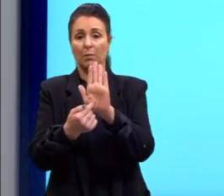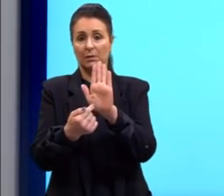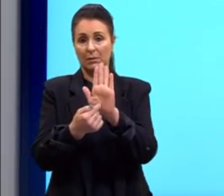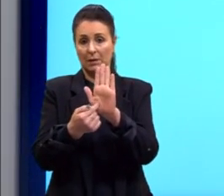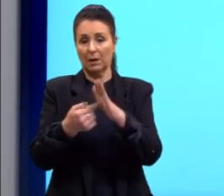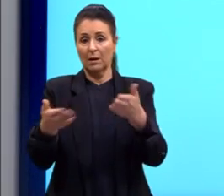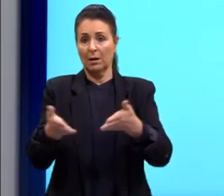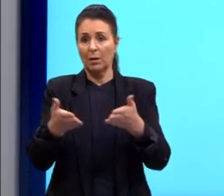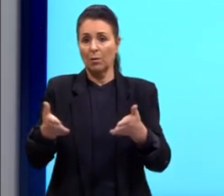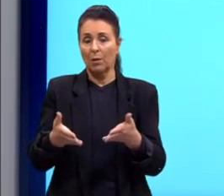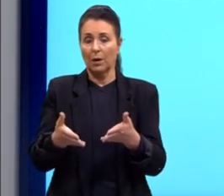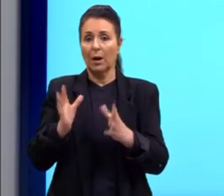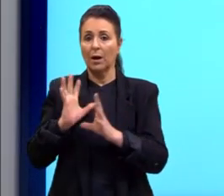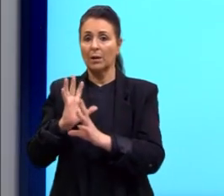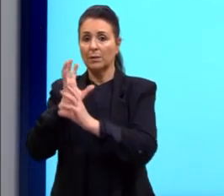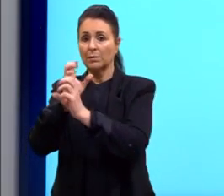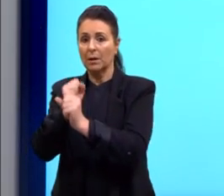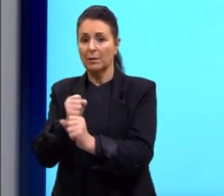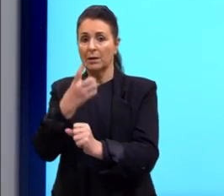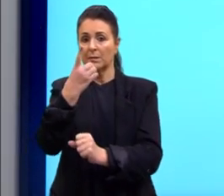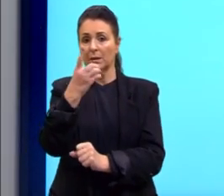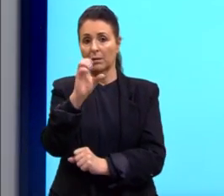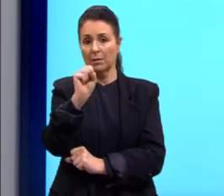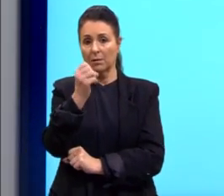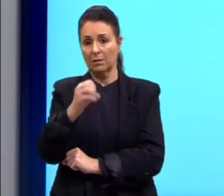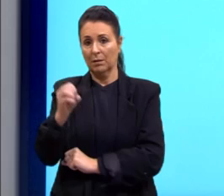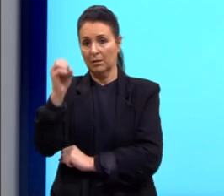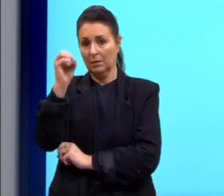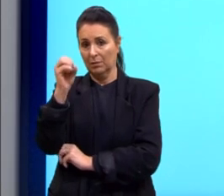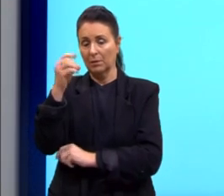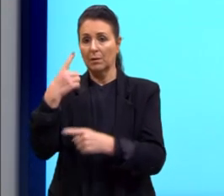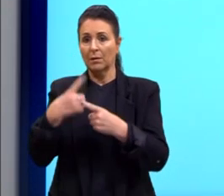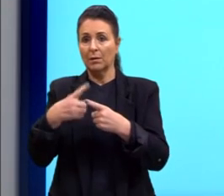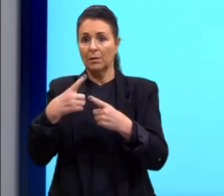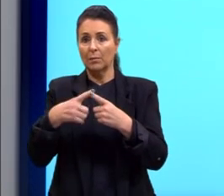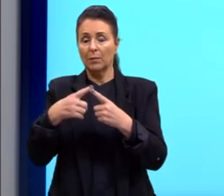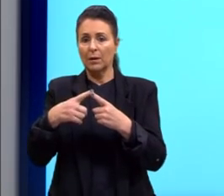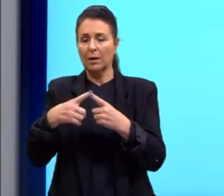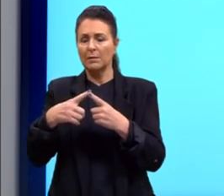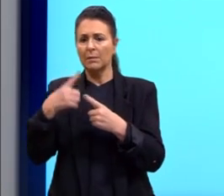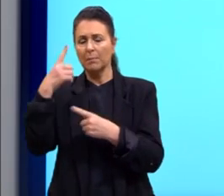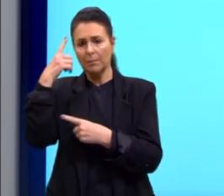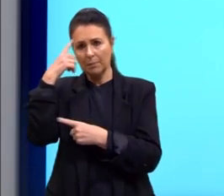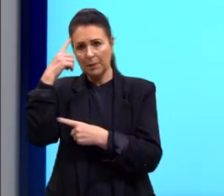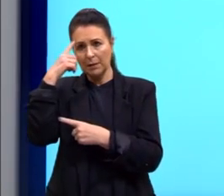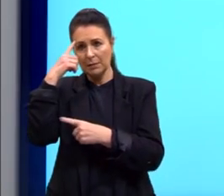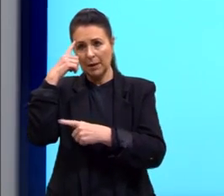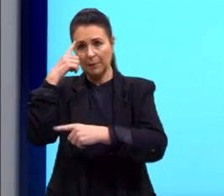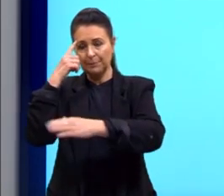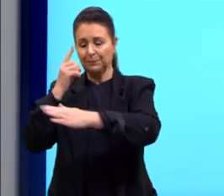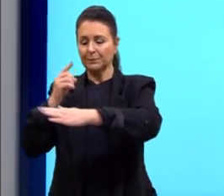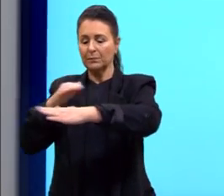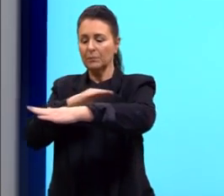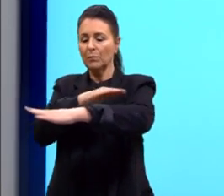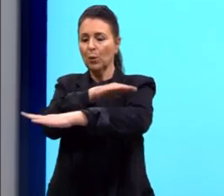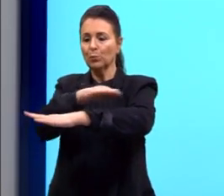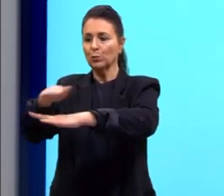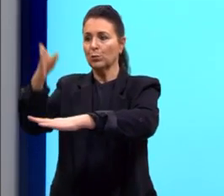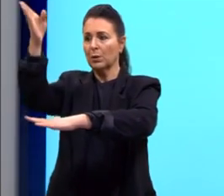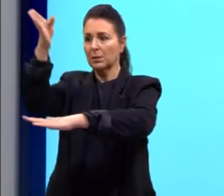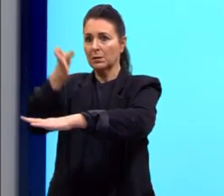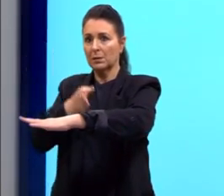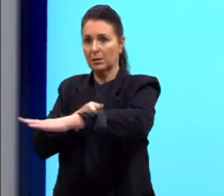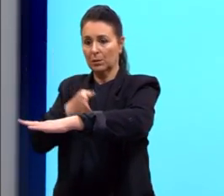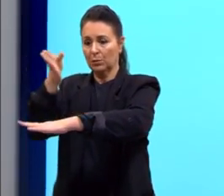né que eles resultam em 180 graus porque se imaginarmos aqui estes dois ângulos eles